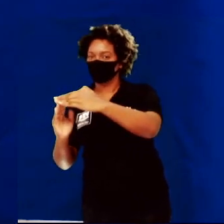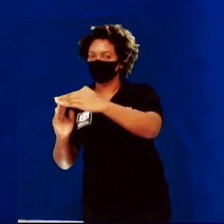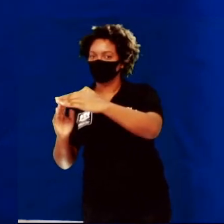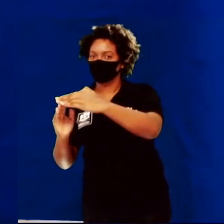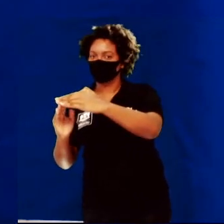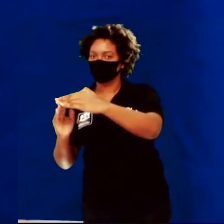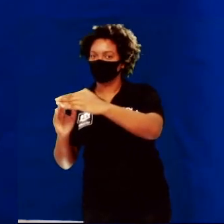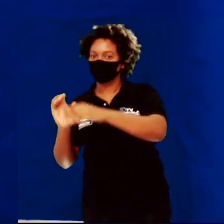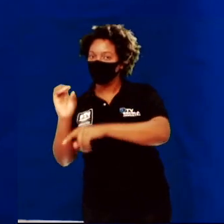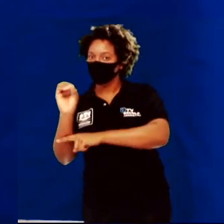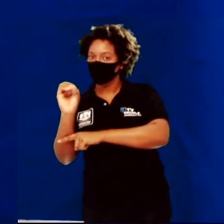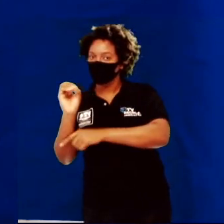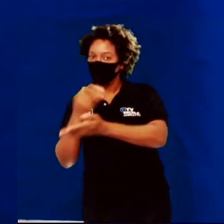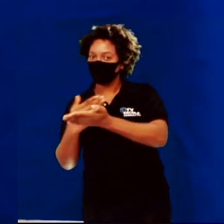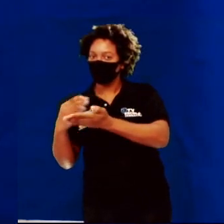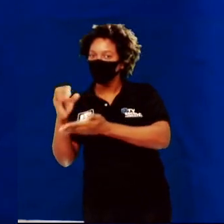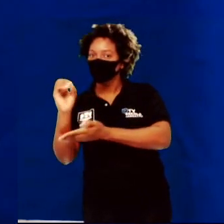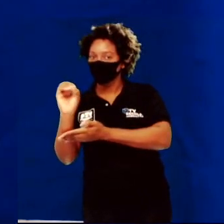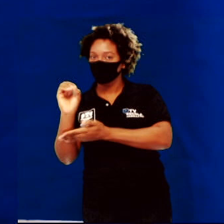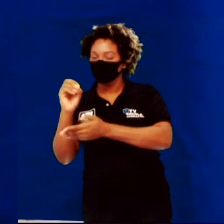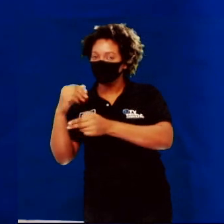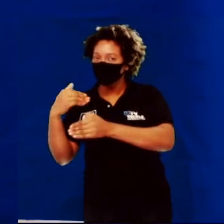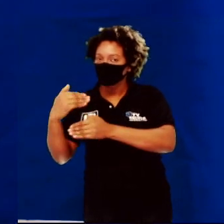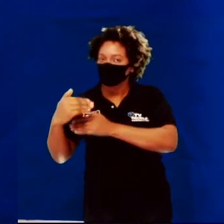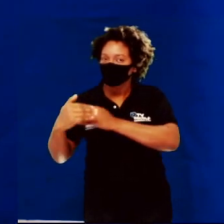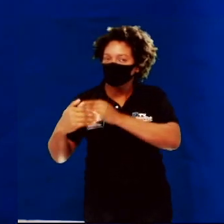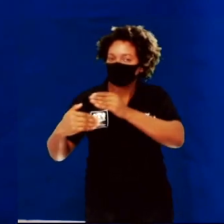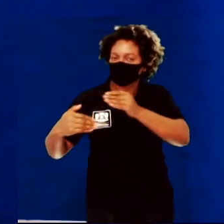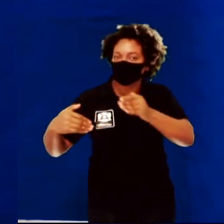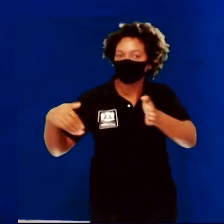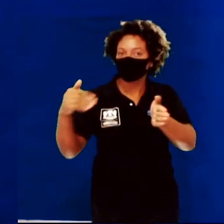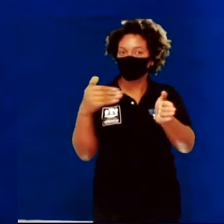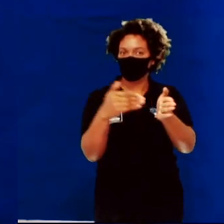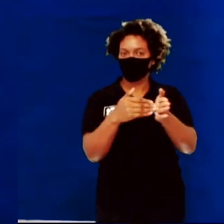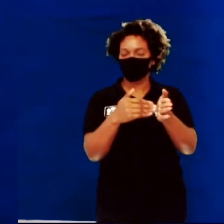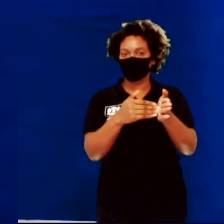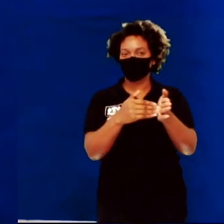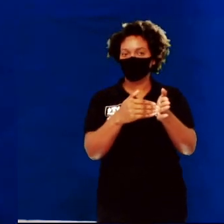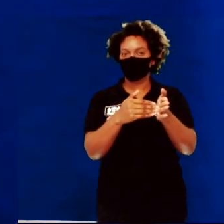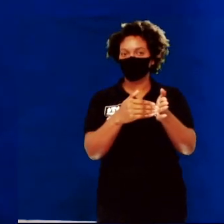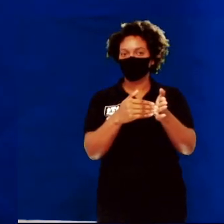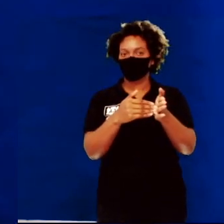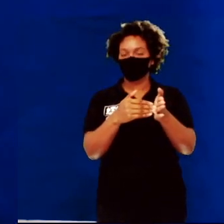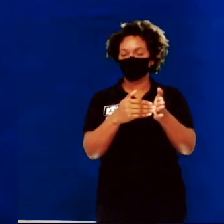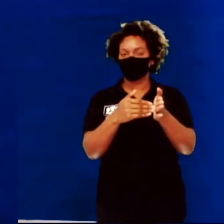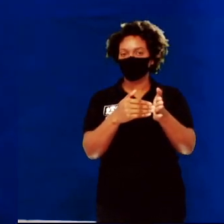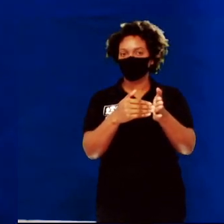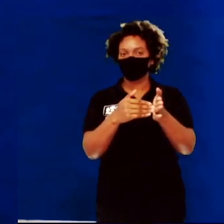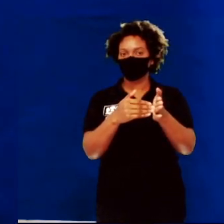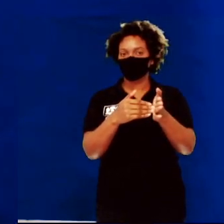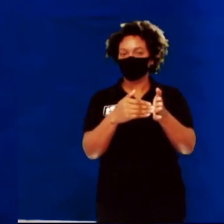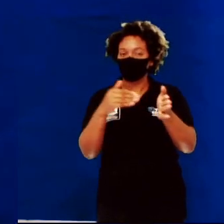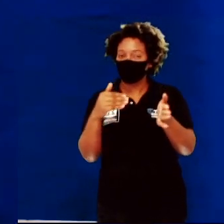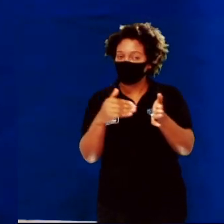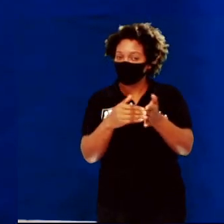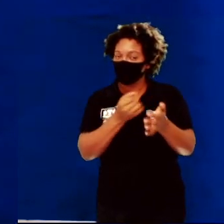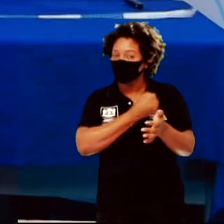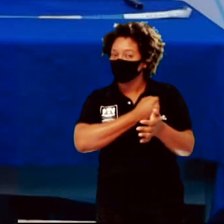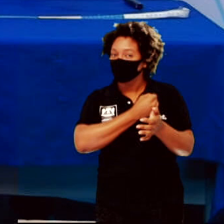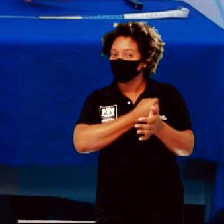no 0 e vou seguindo até a outra extremidade. Olha só, e foi até o número